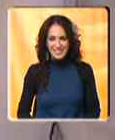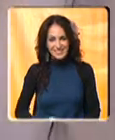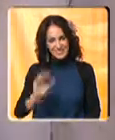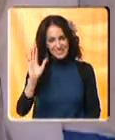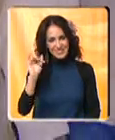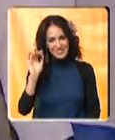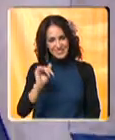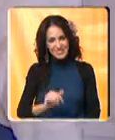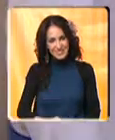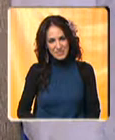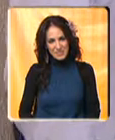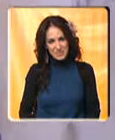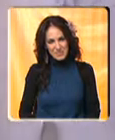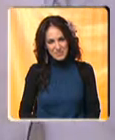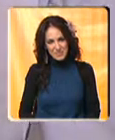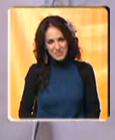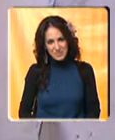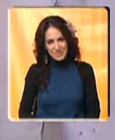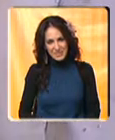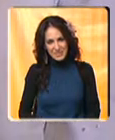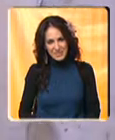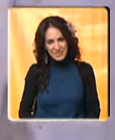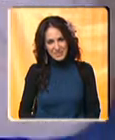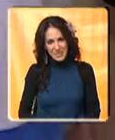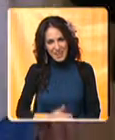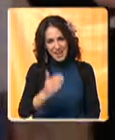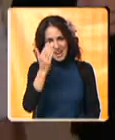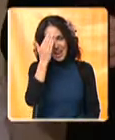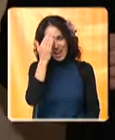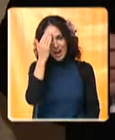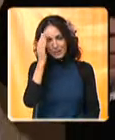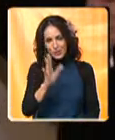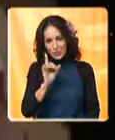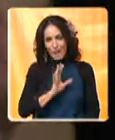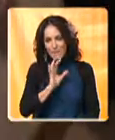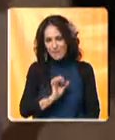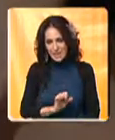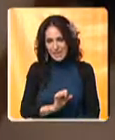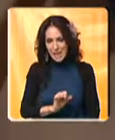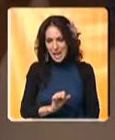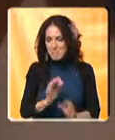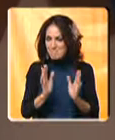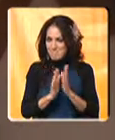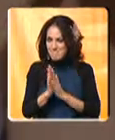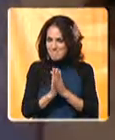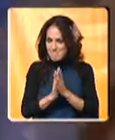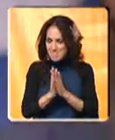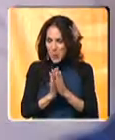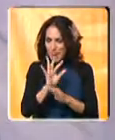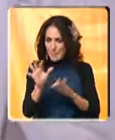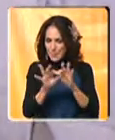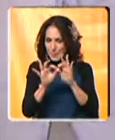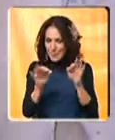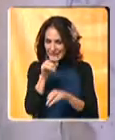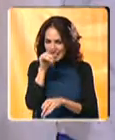Olá, Sérgio. Olá, tudo bem? Parece-me que a sua filha tem aqui um presente